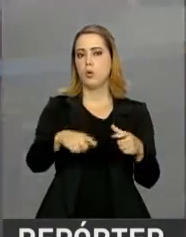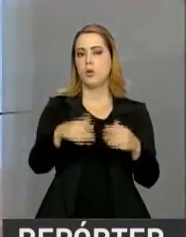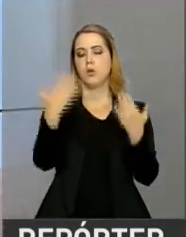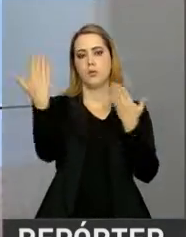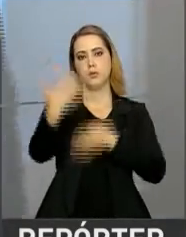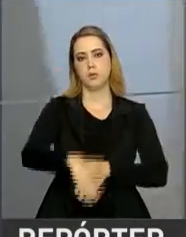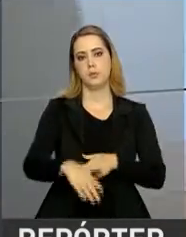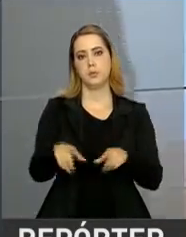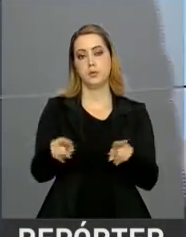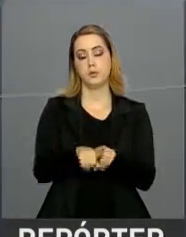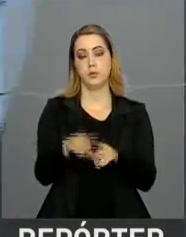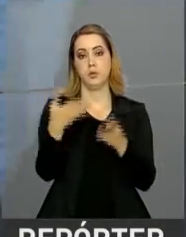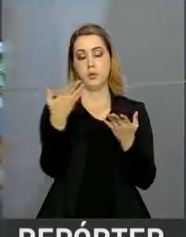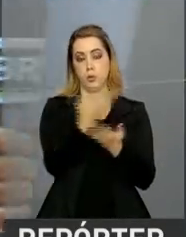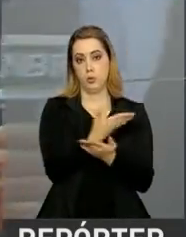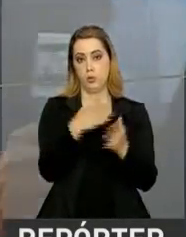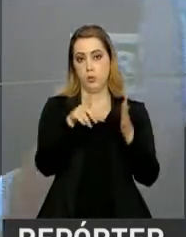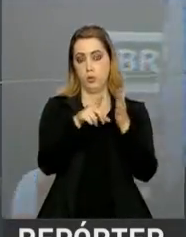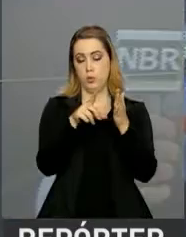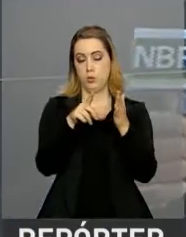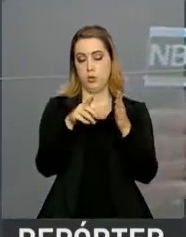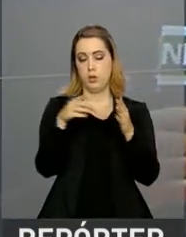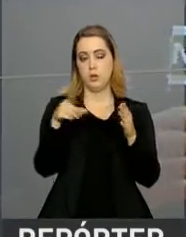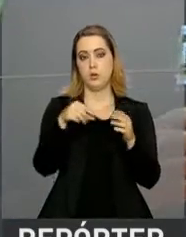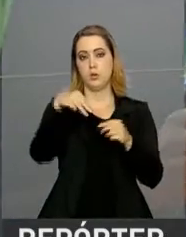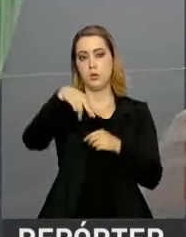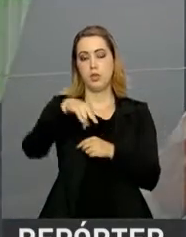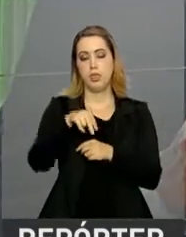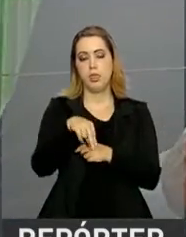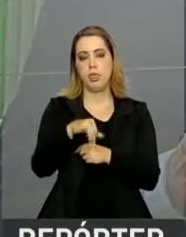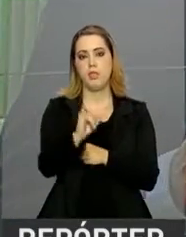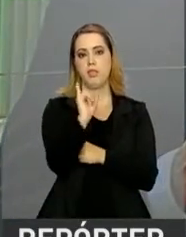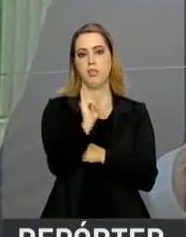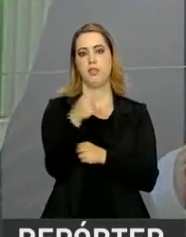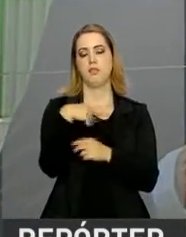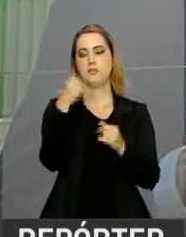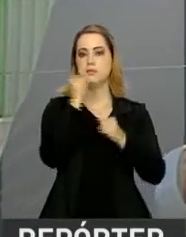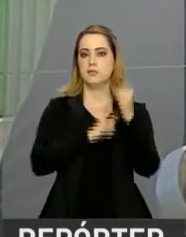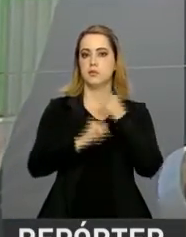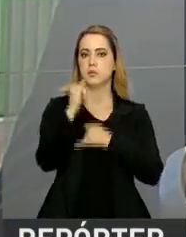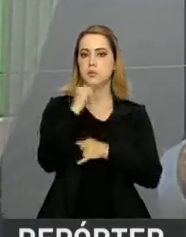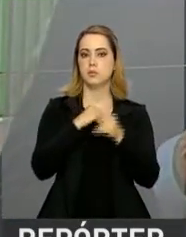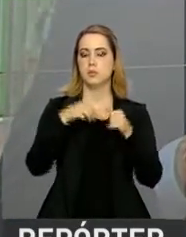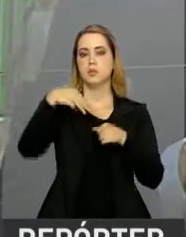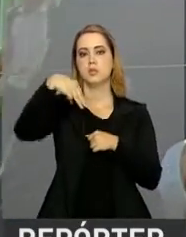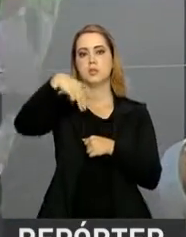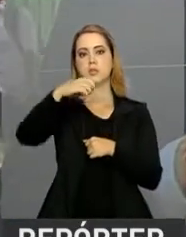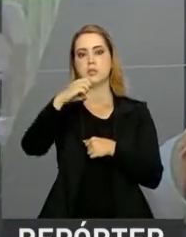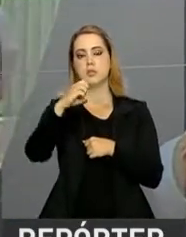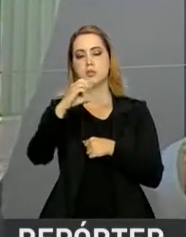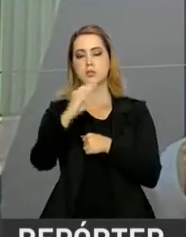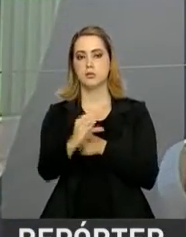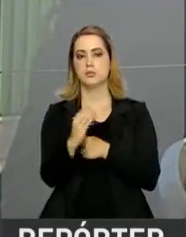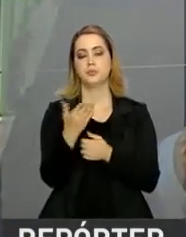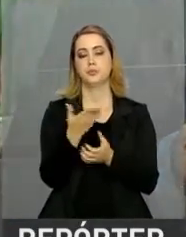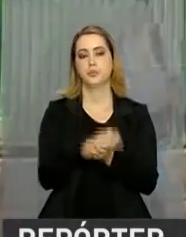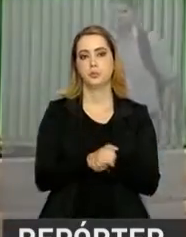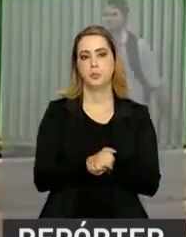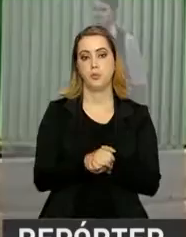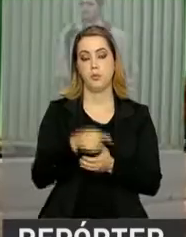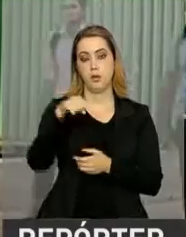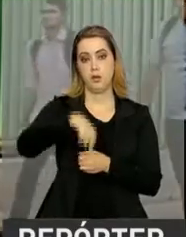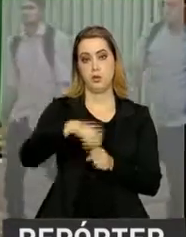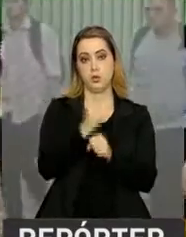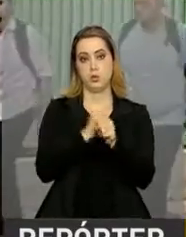do Ministério da Educação, o repórter Ney Pereira tem outras informações para a gente. Boa tarde, Ney. Boa tarde, Zé Luiz. Neste